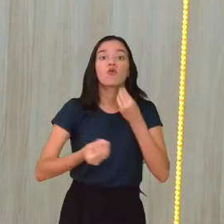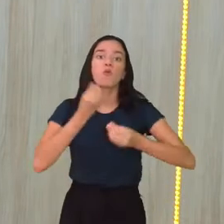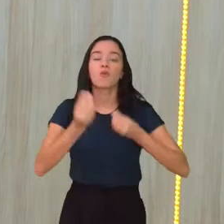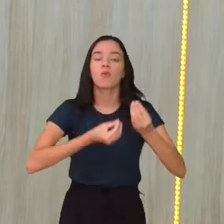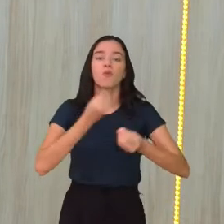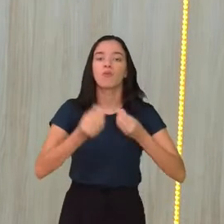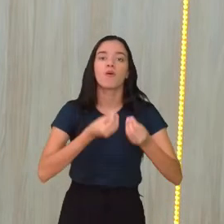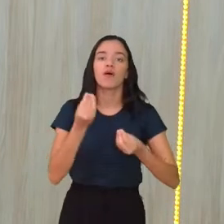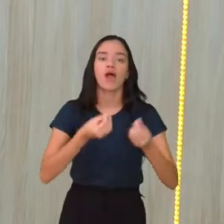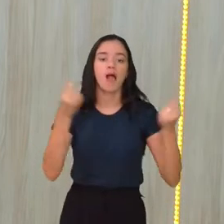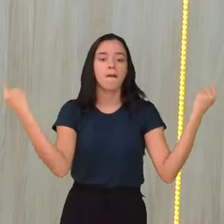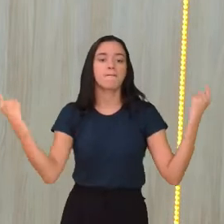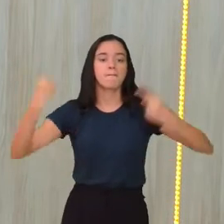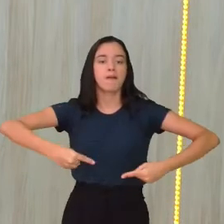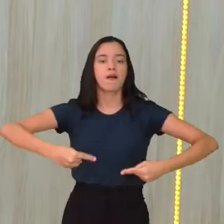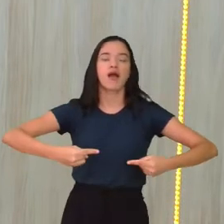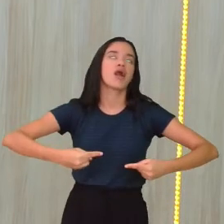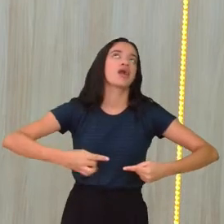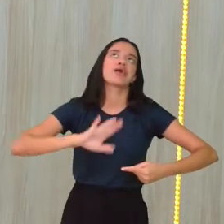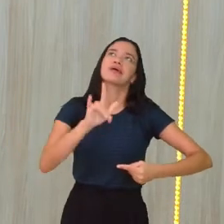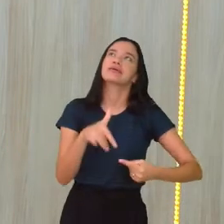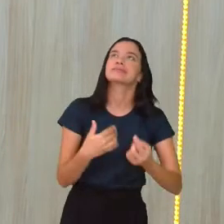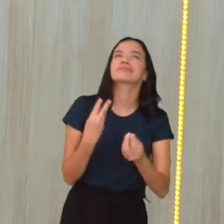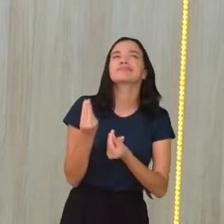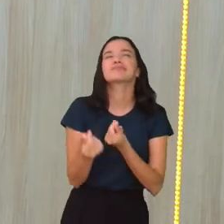como ser ali algo